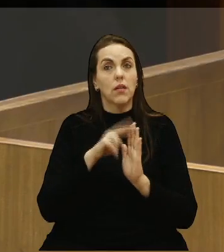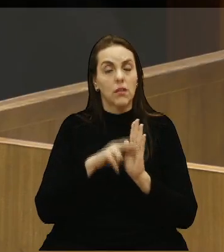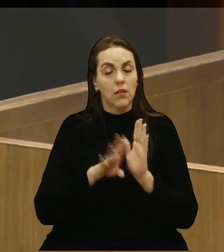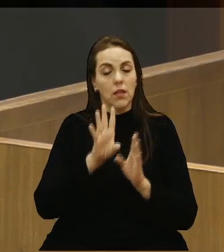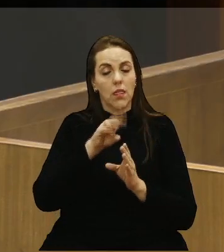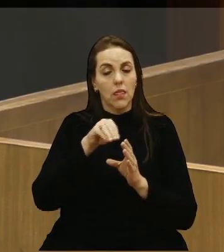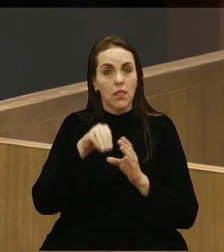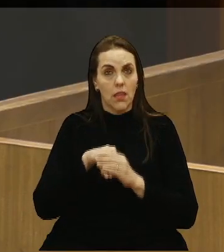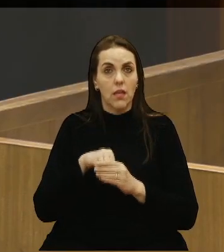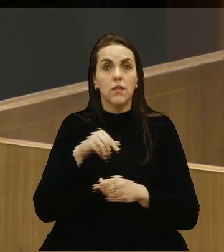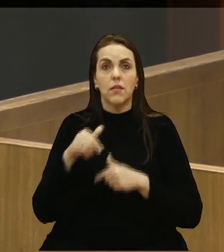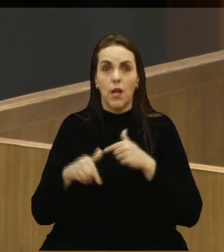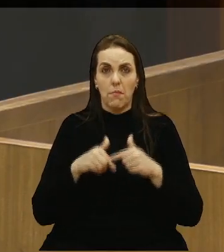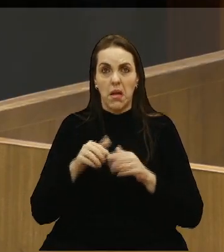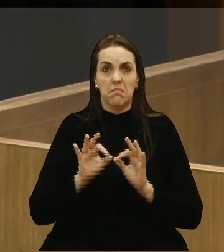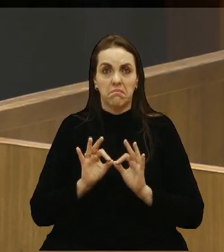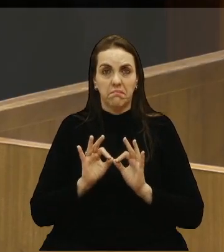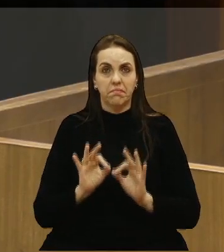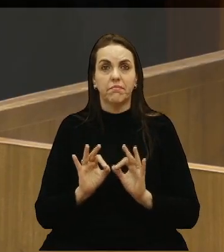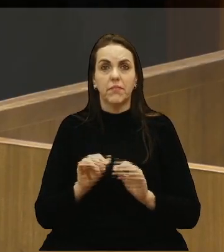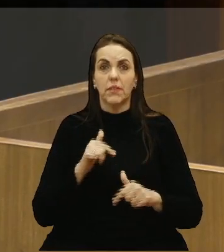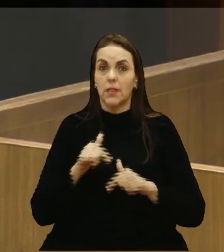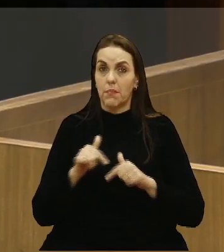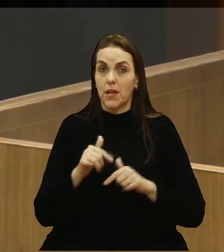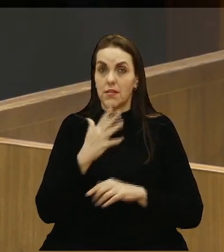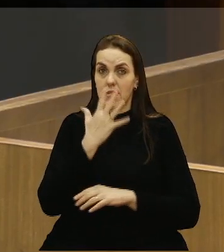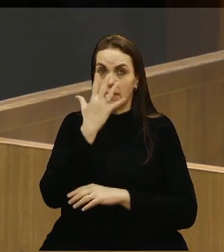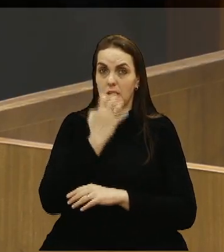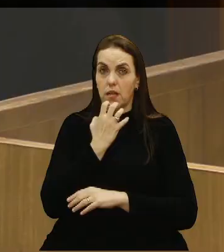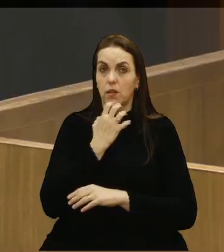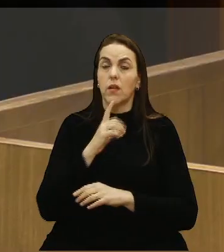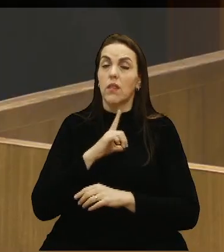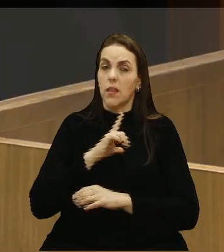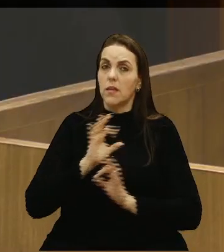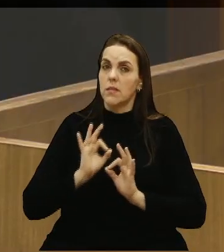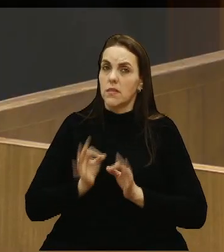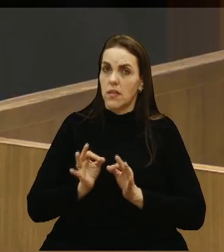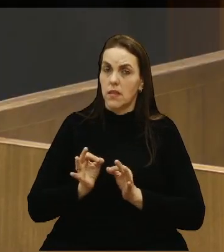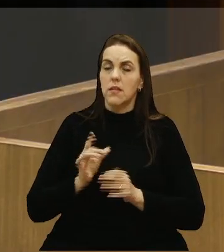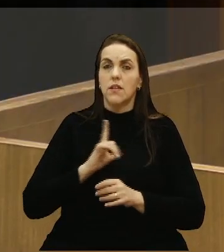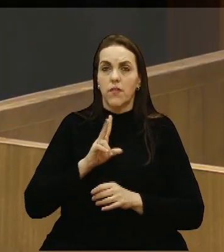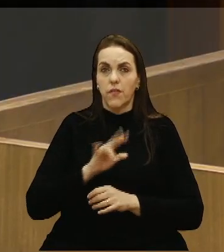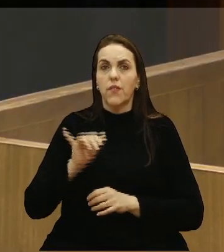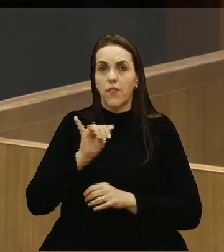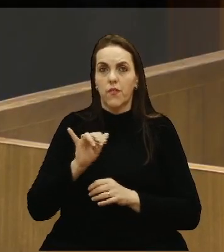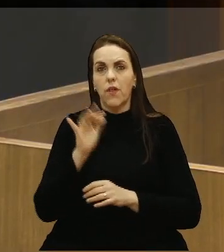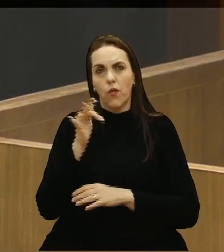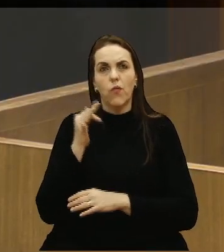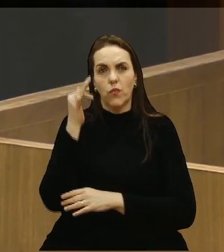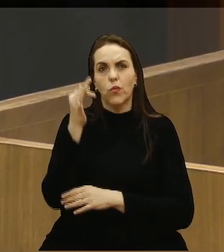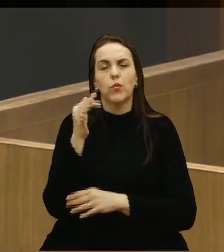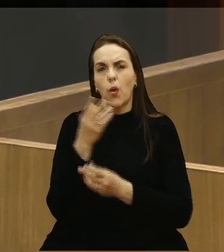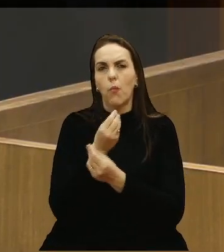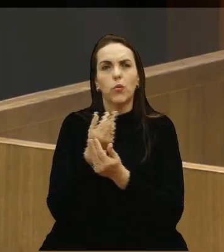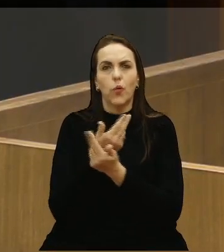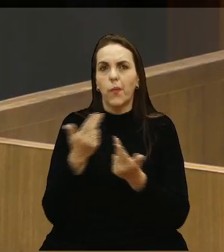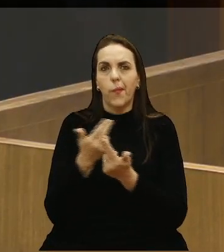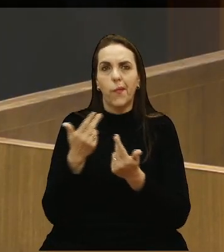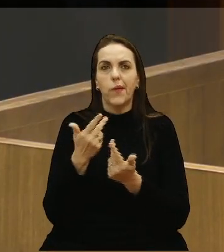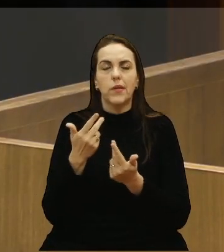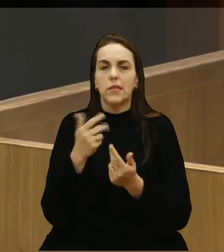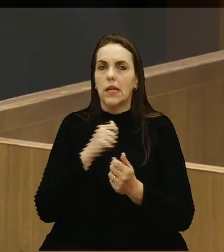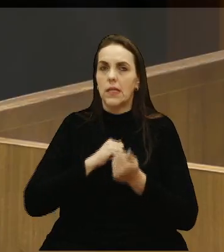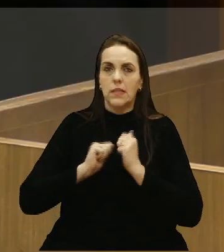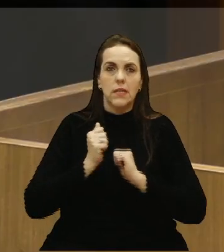trabalho profícuo, um trabalho sério, que eu tenho certeza que vai trazer muitos daqueles anseios que